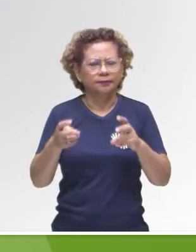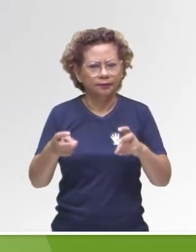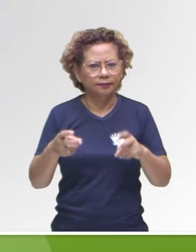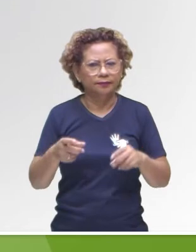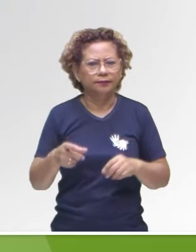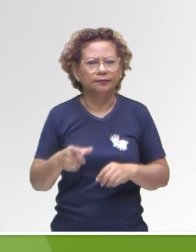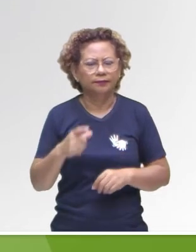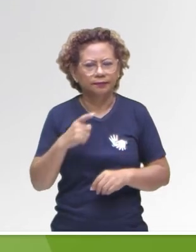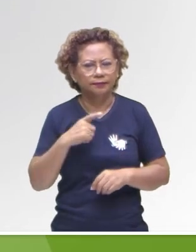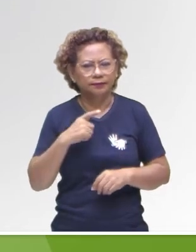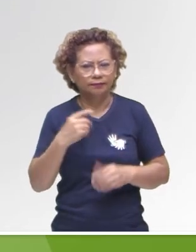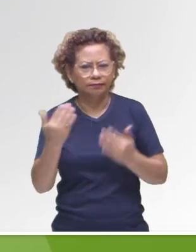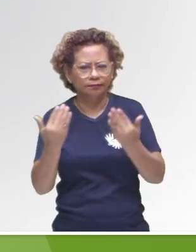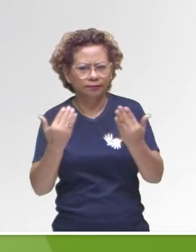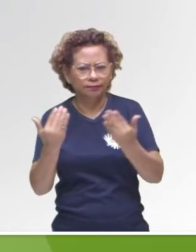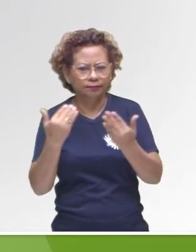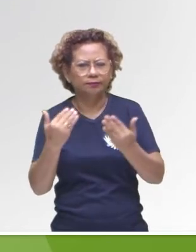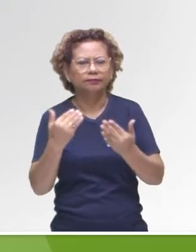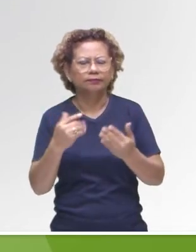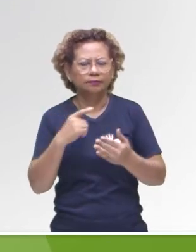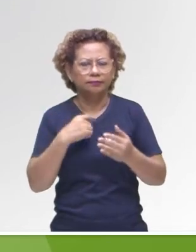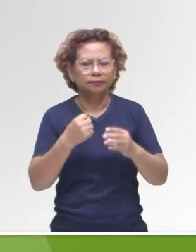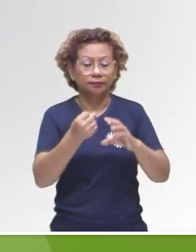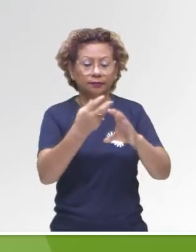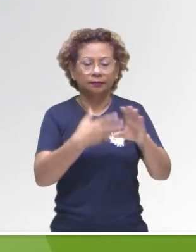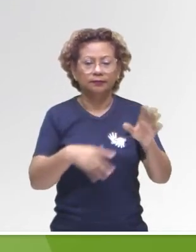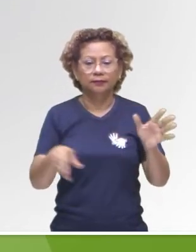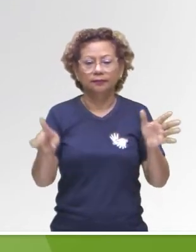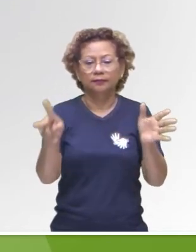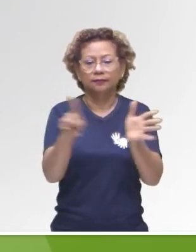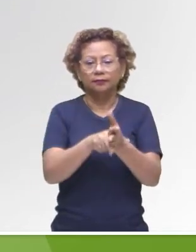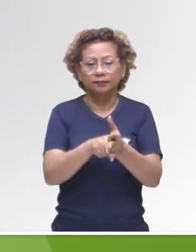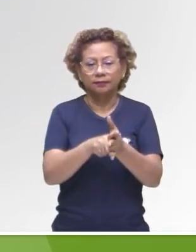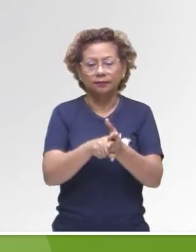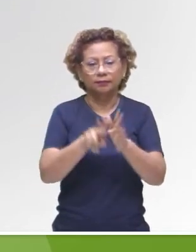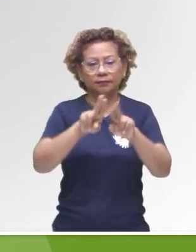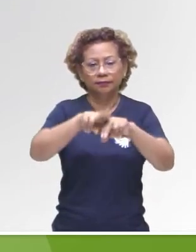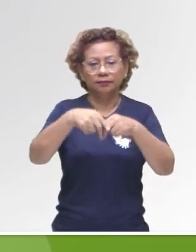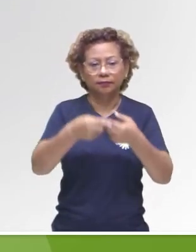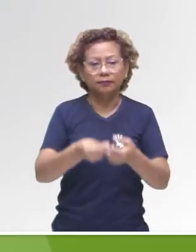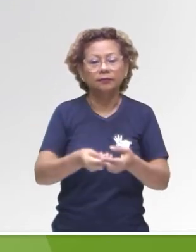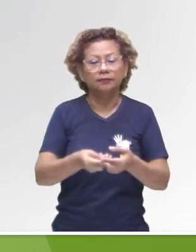suas características próprias. Por isso que está aqui,